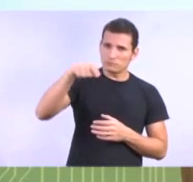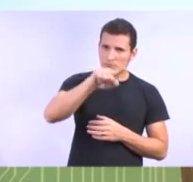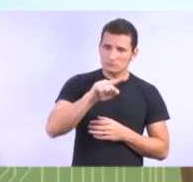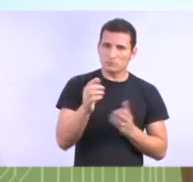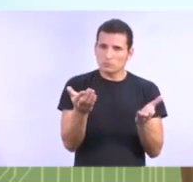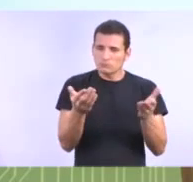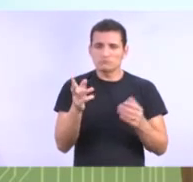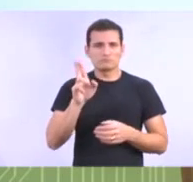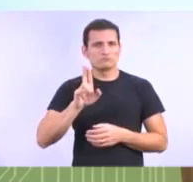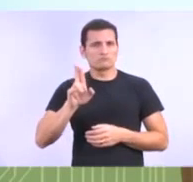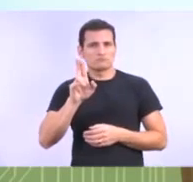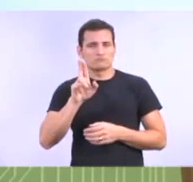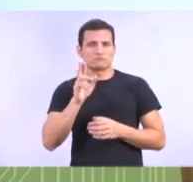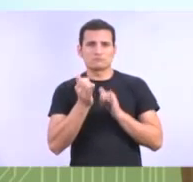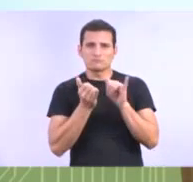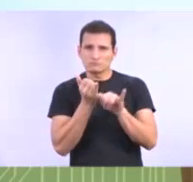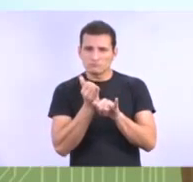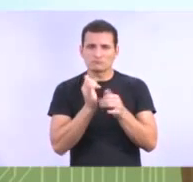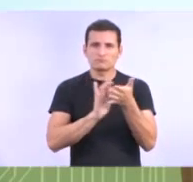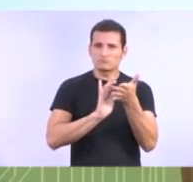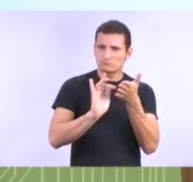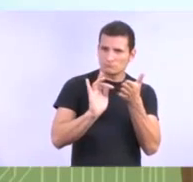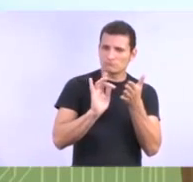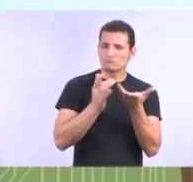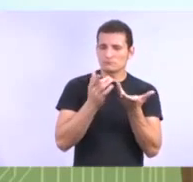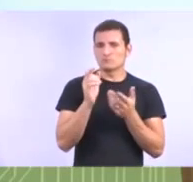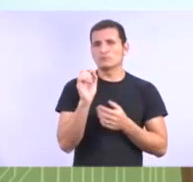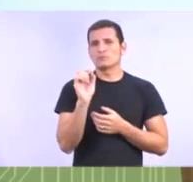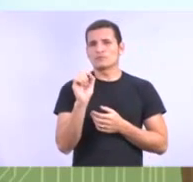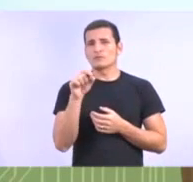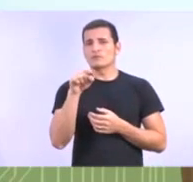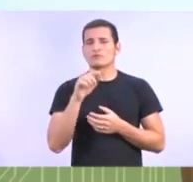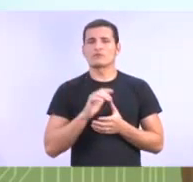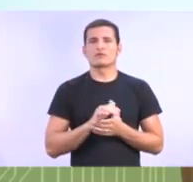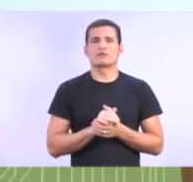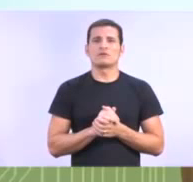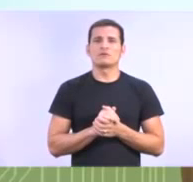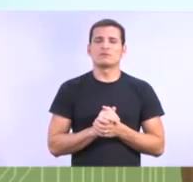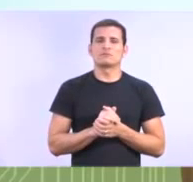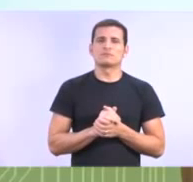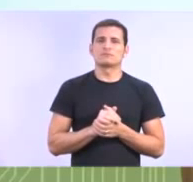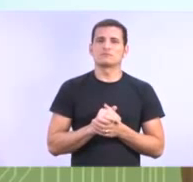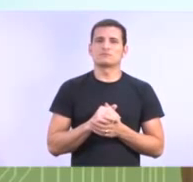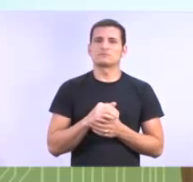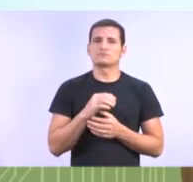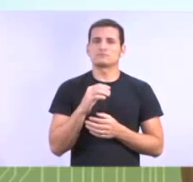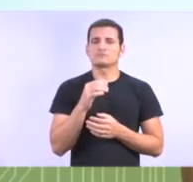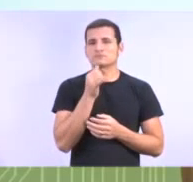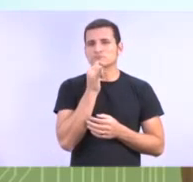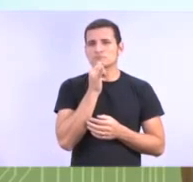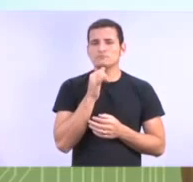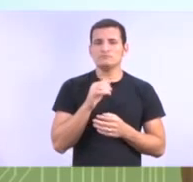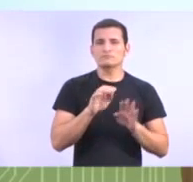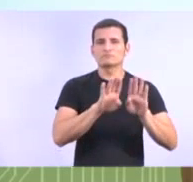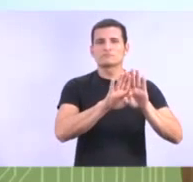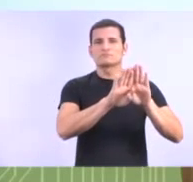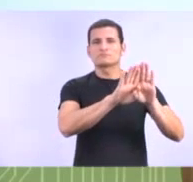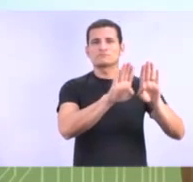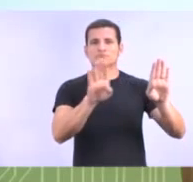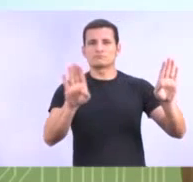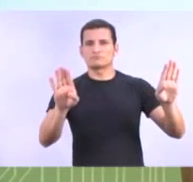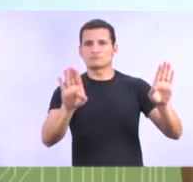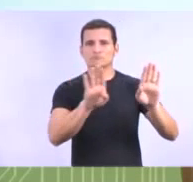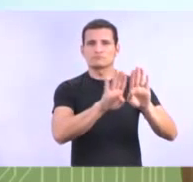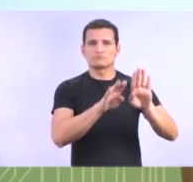smartphones, vocês esperam um mínimo, correto? É a mesma coisa quando você vai passar por um portão eletrônico, vai apertar o botão